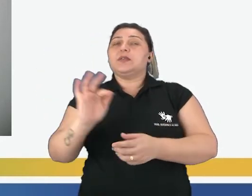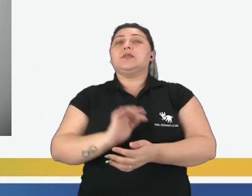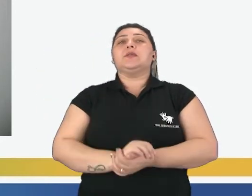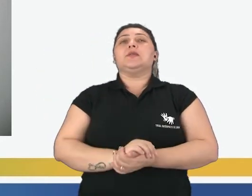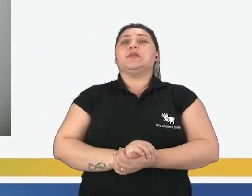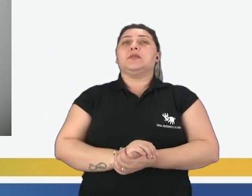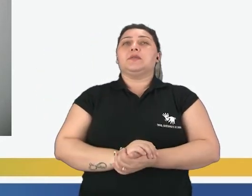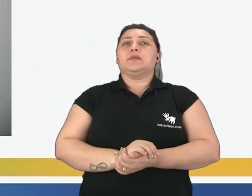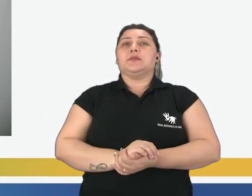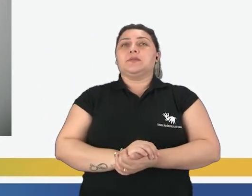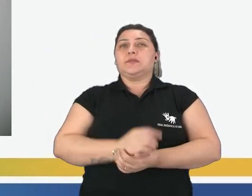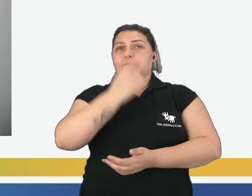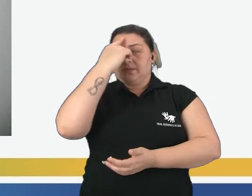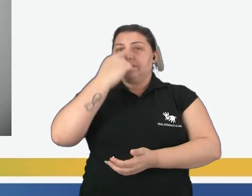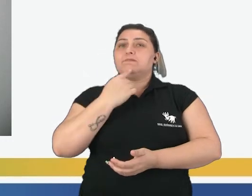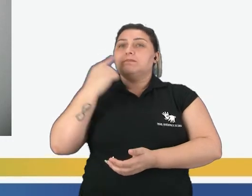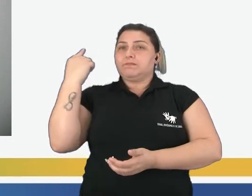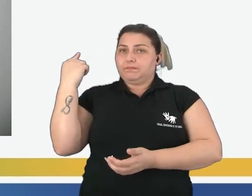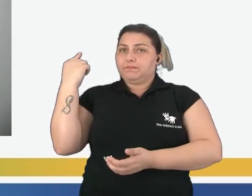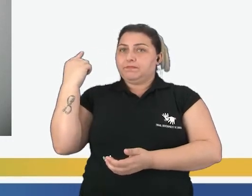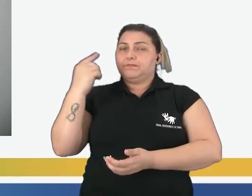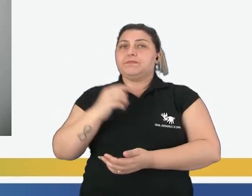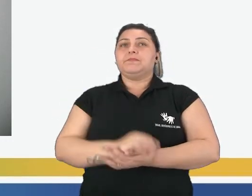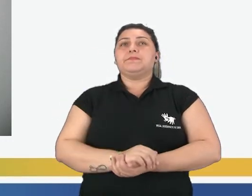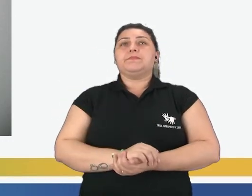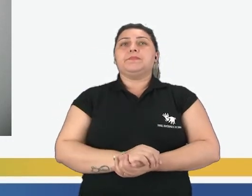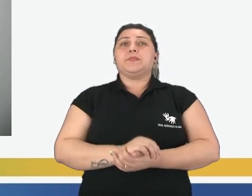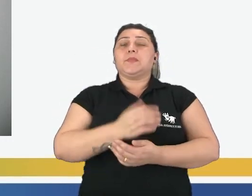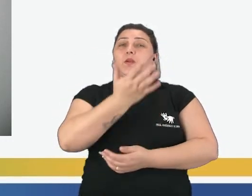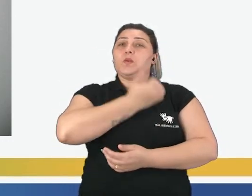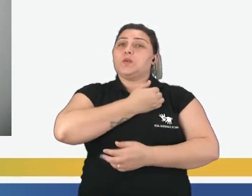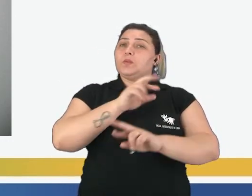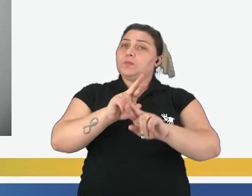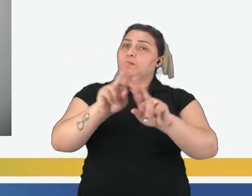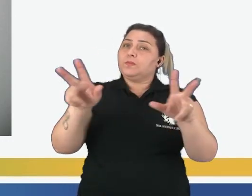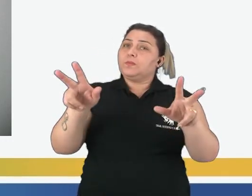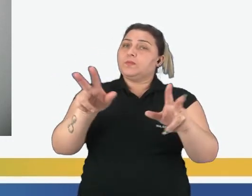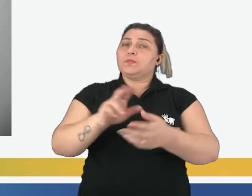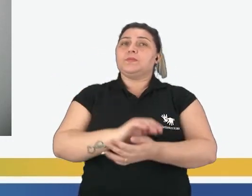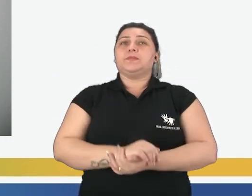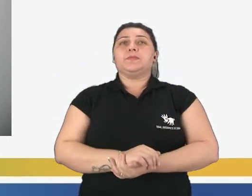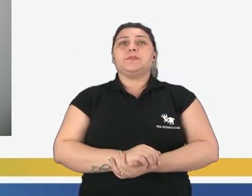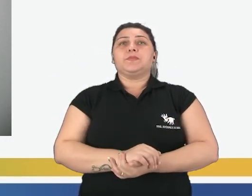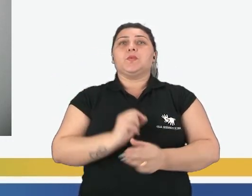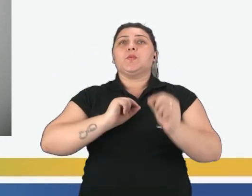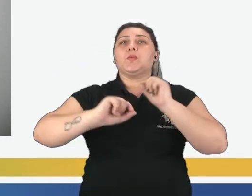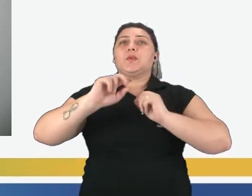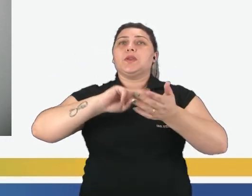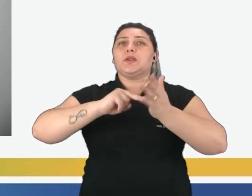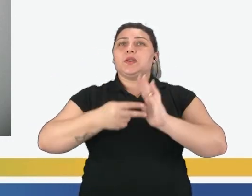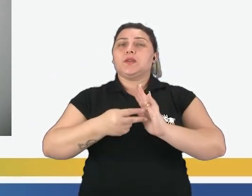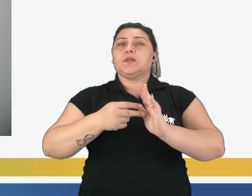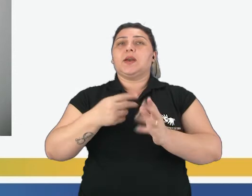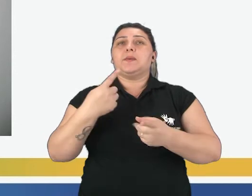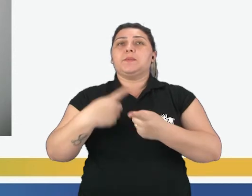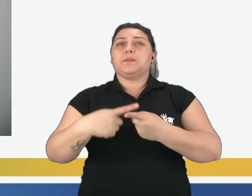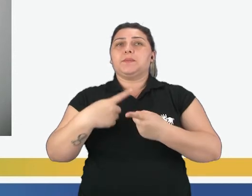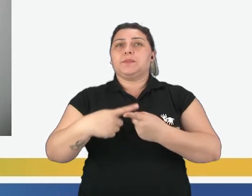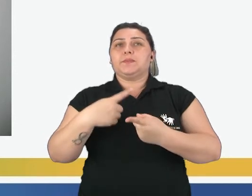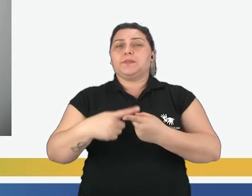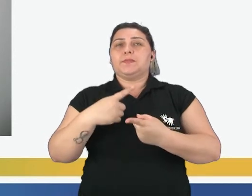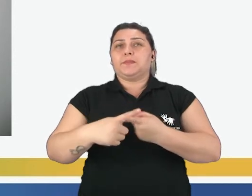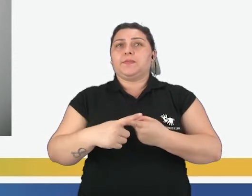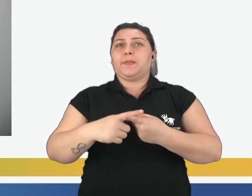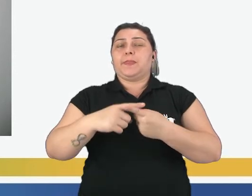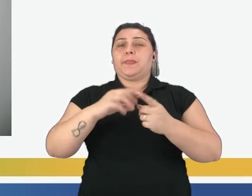bem nítido na sua tela. E com números diferentes, ó. O que significa isso? É porque